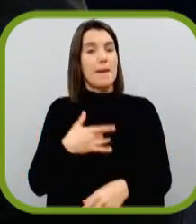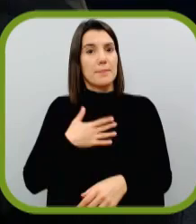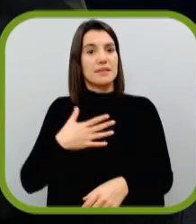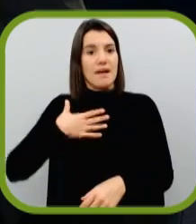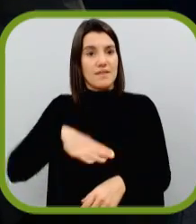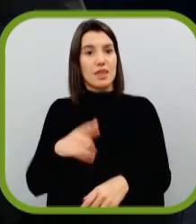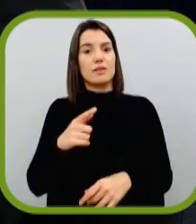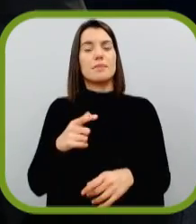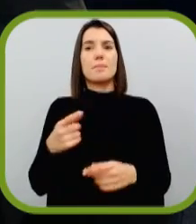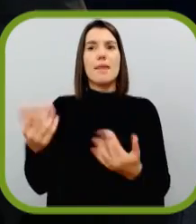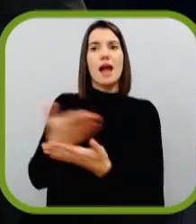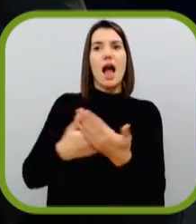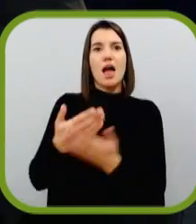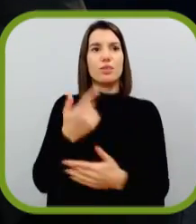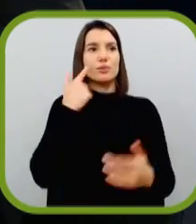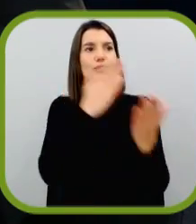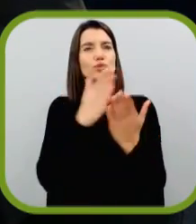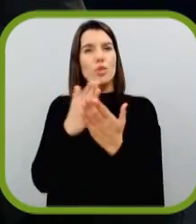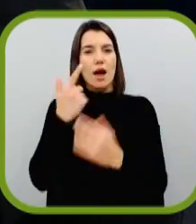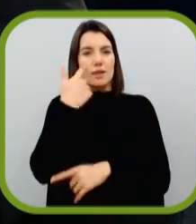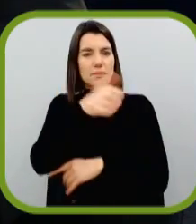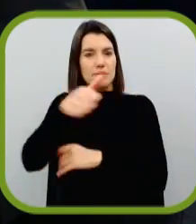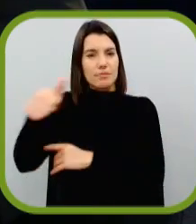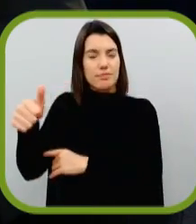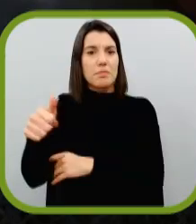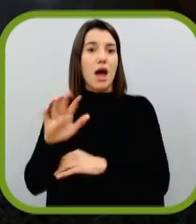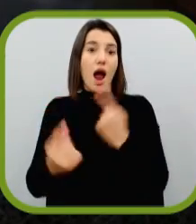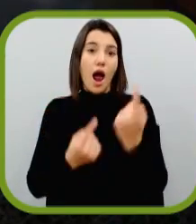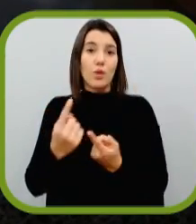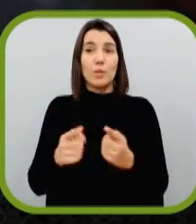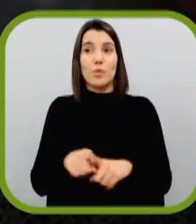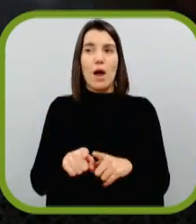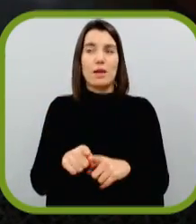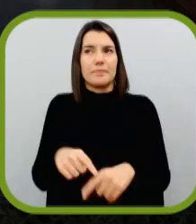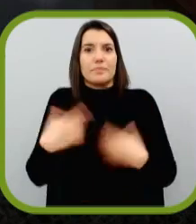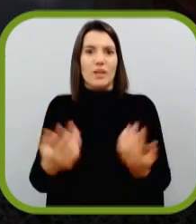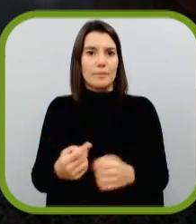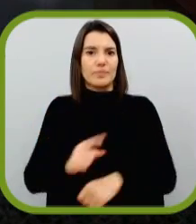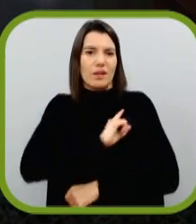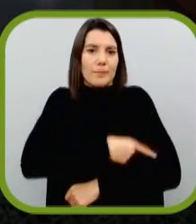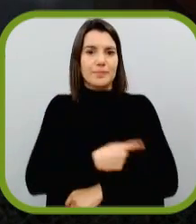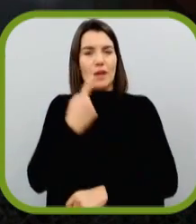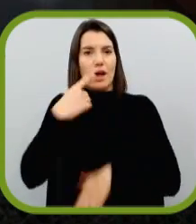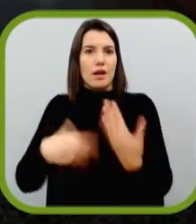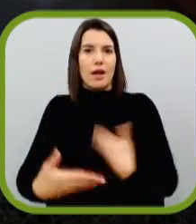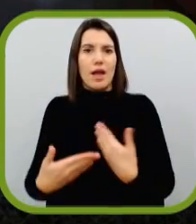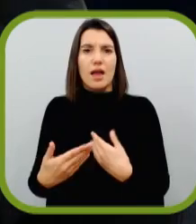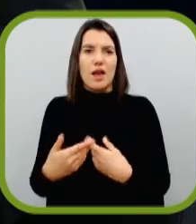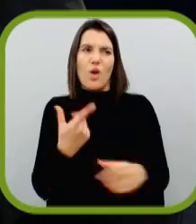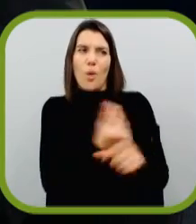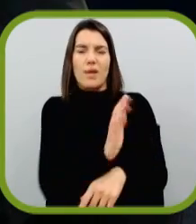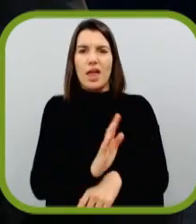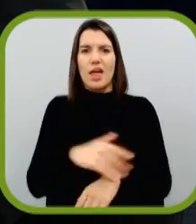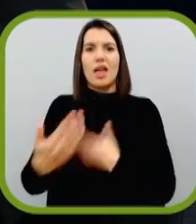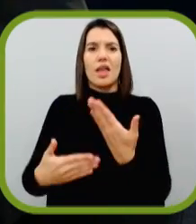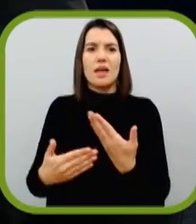das empresas nos estudos de mercado, como disse há bocado, ainda há muitas que dão o tiro no escuro e que não apostam nestas práticas.